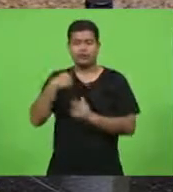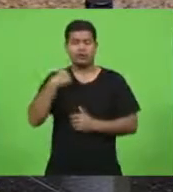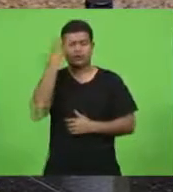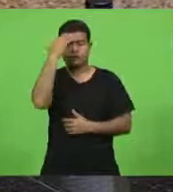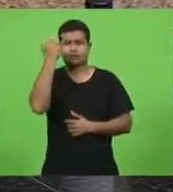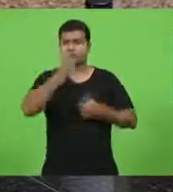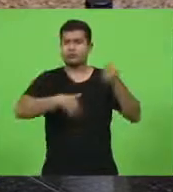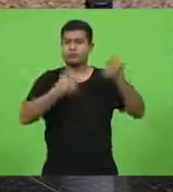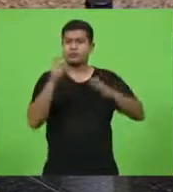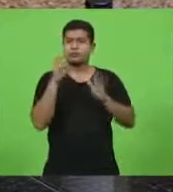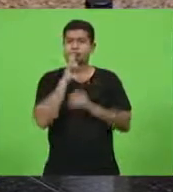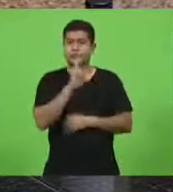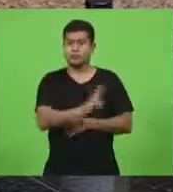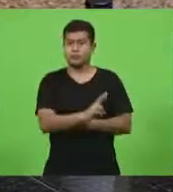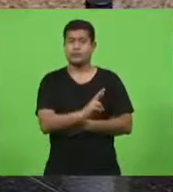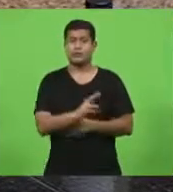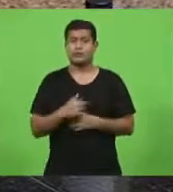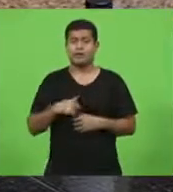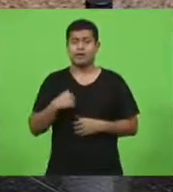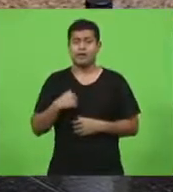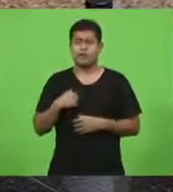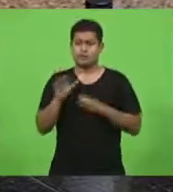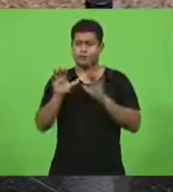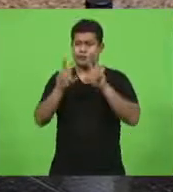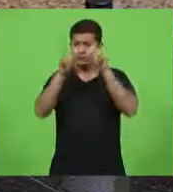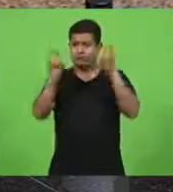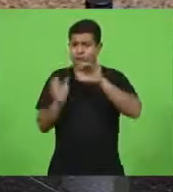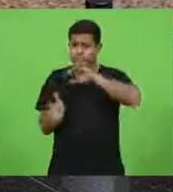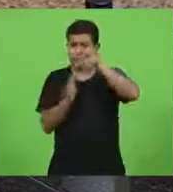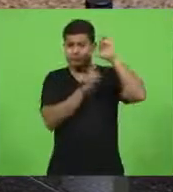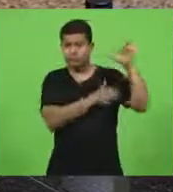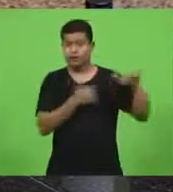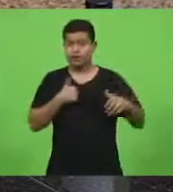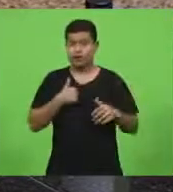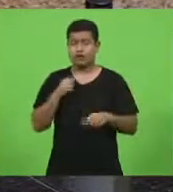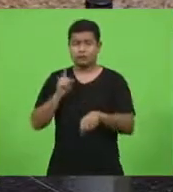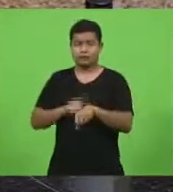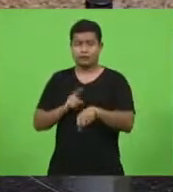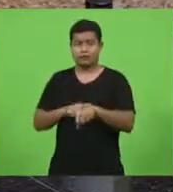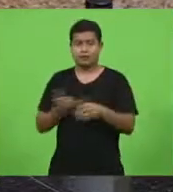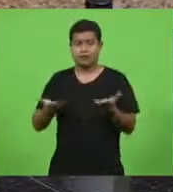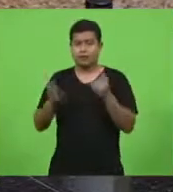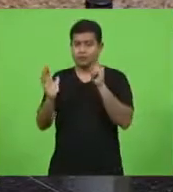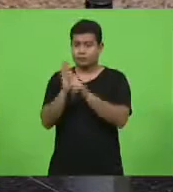é um assunto que eu vou deixar para depois, e agora vou usar meu tempo para as perguntas mesmo.